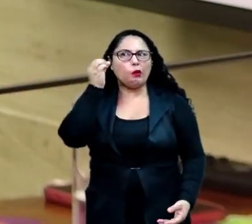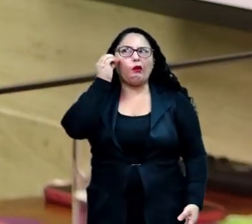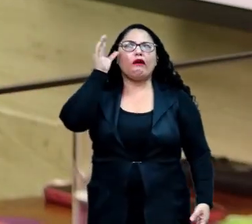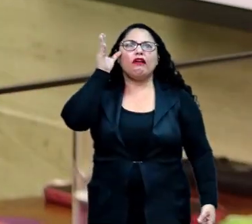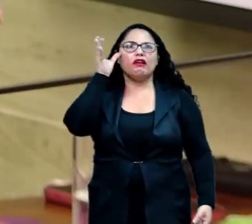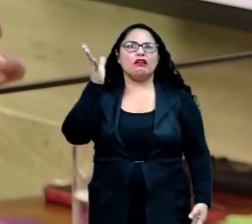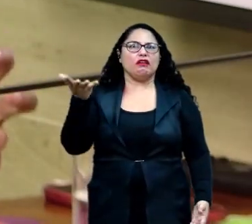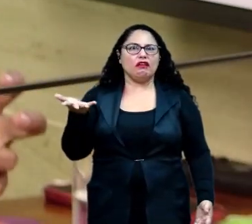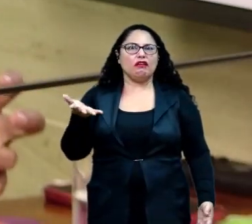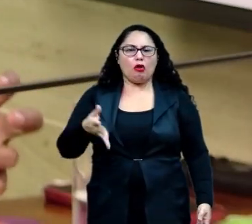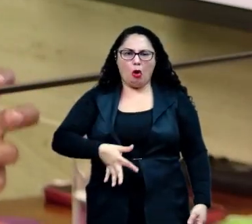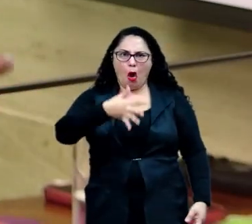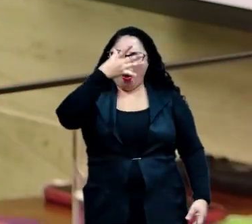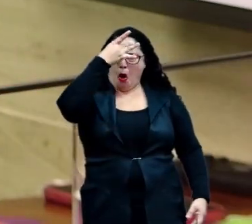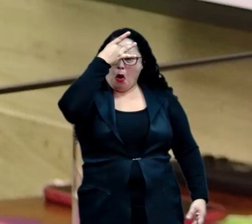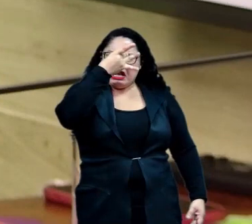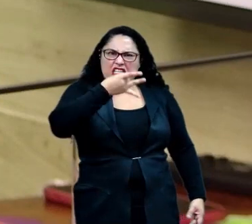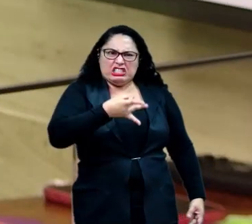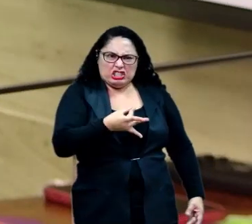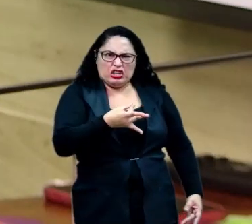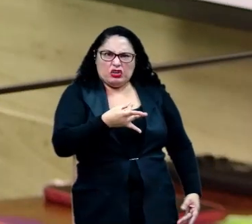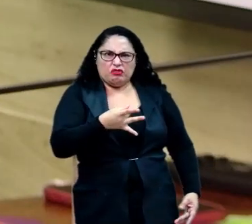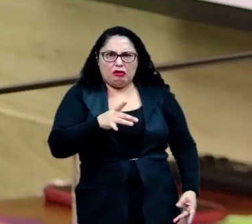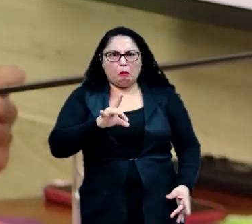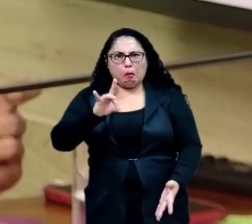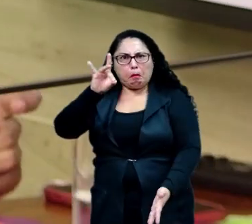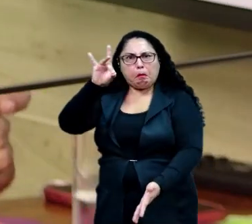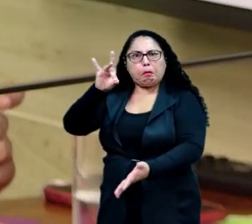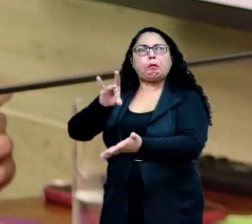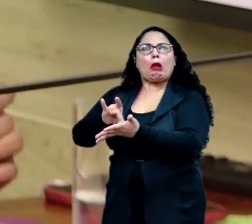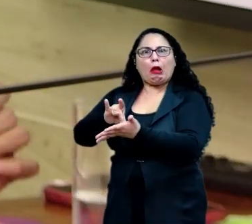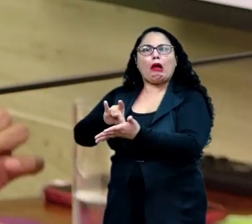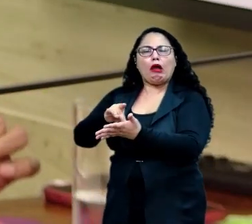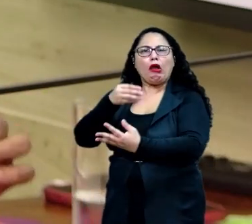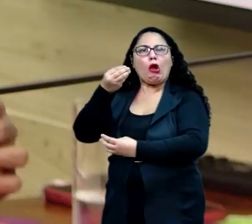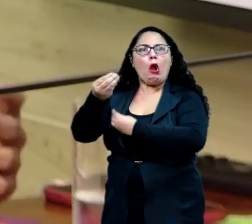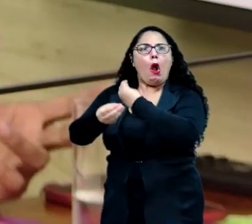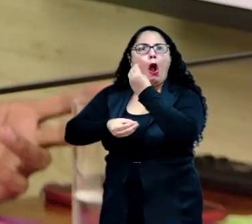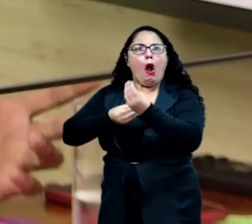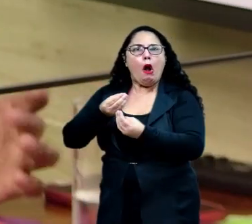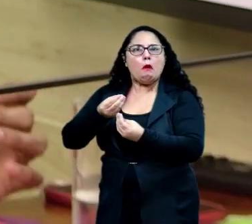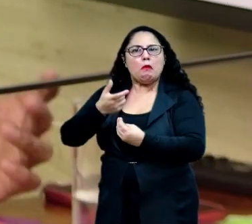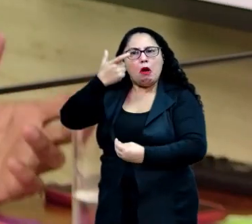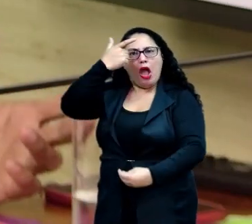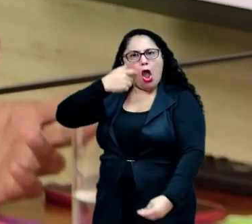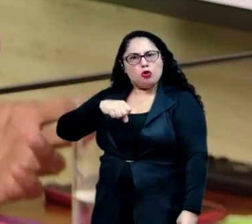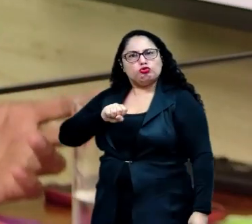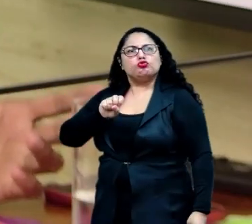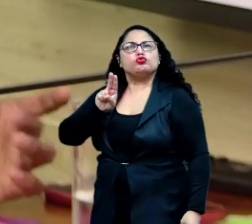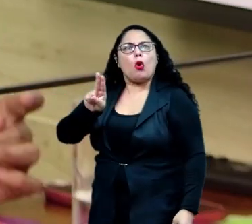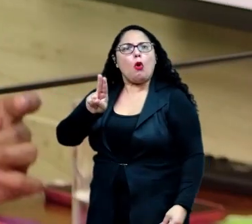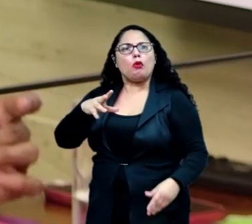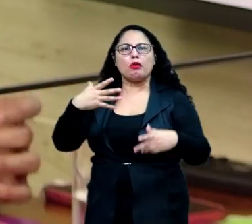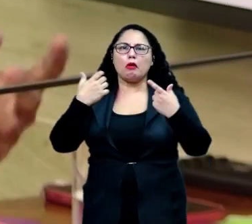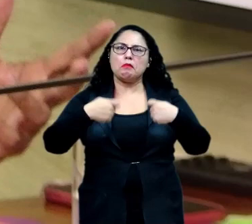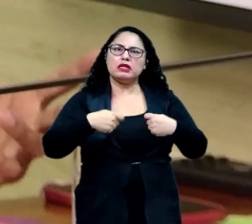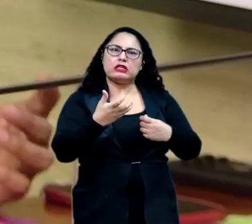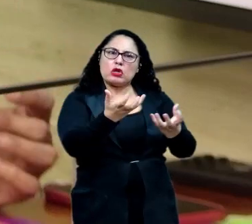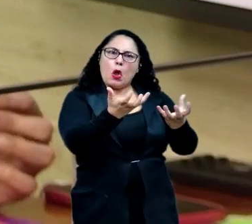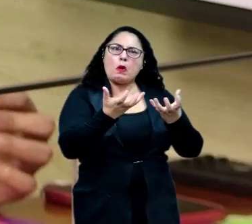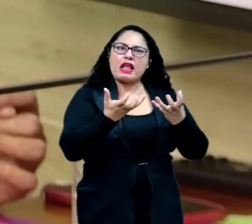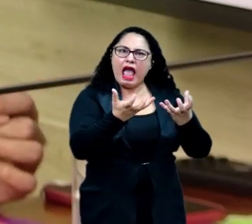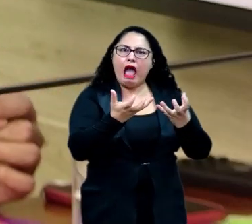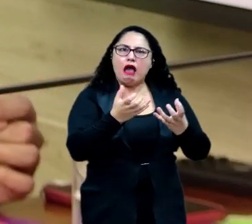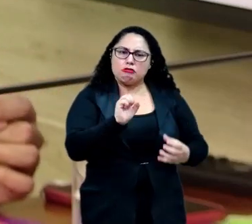de forma cognitiva, concreta, né? De como que eu devo ser ou eu quero